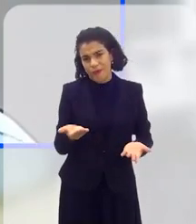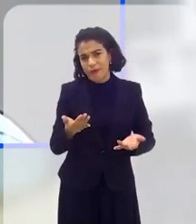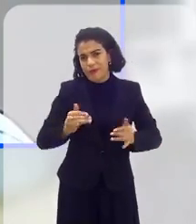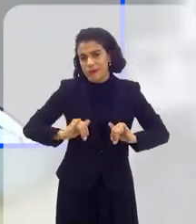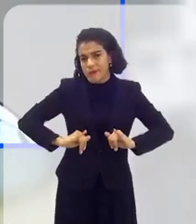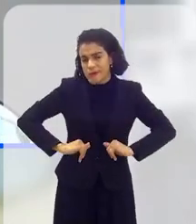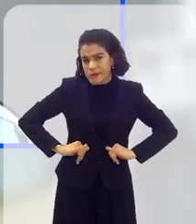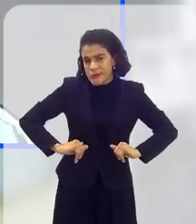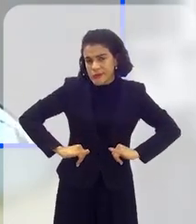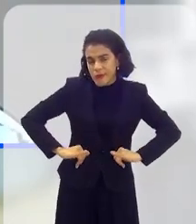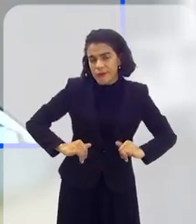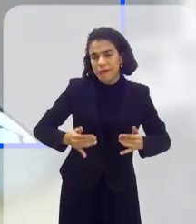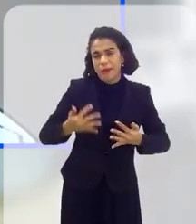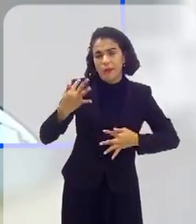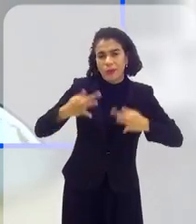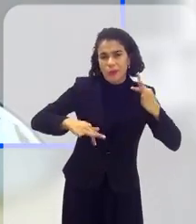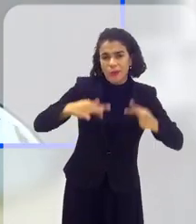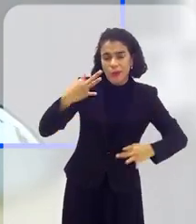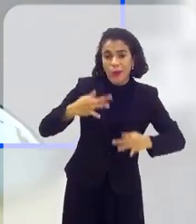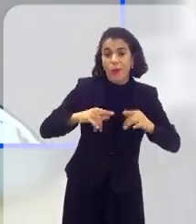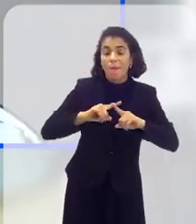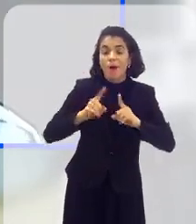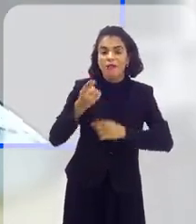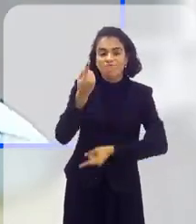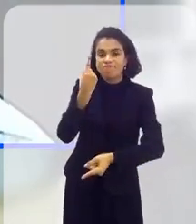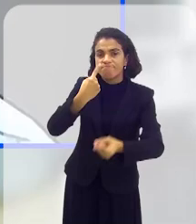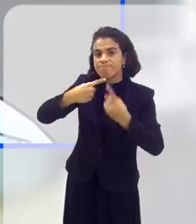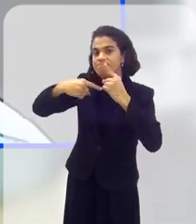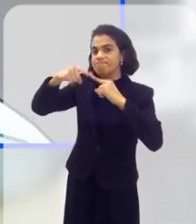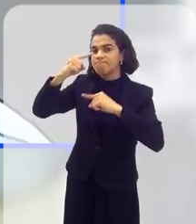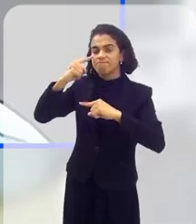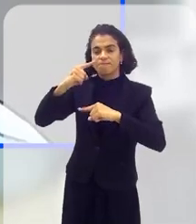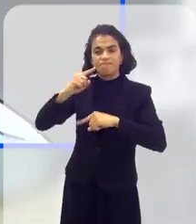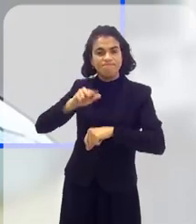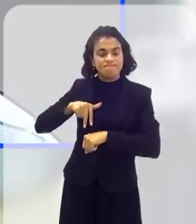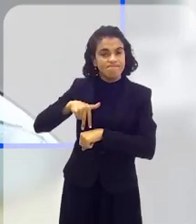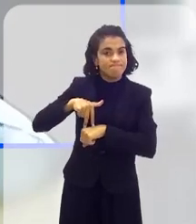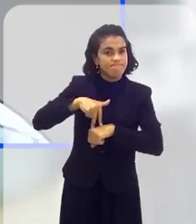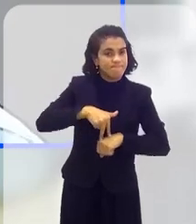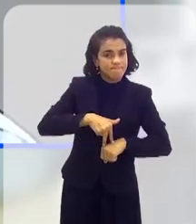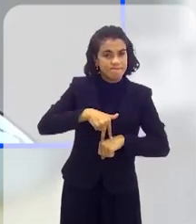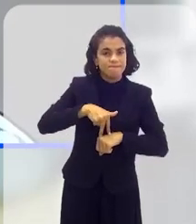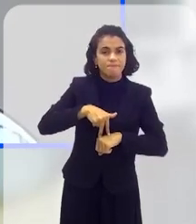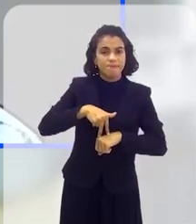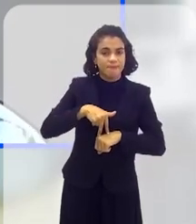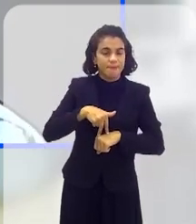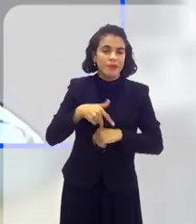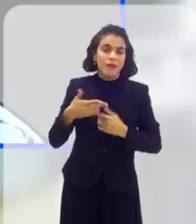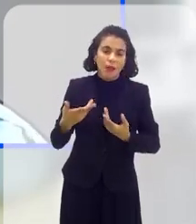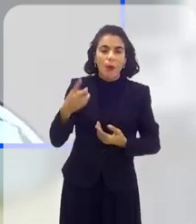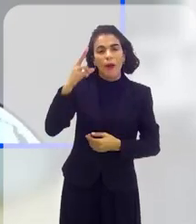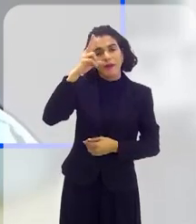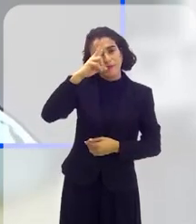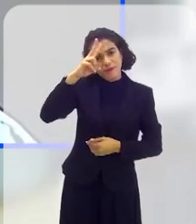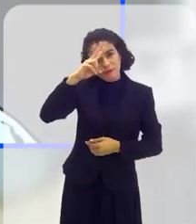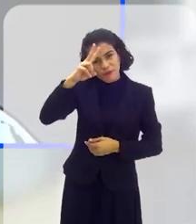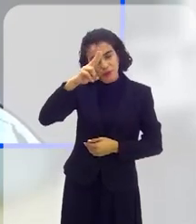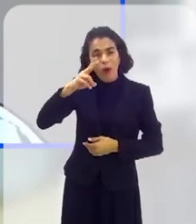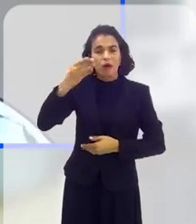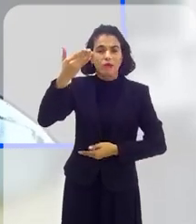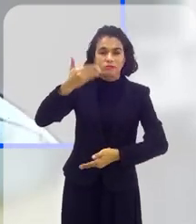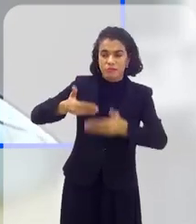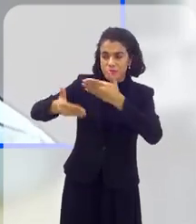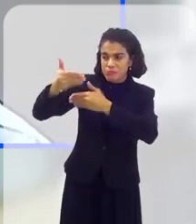né? Mas pelo lado da superação, da resiliência. Então, a